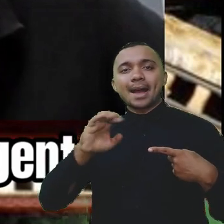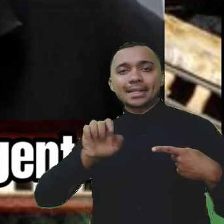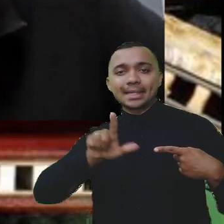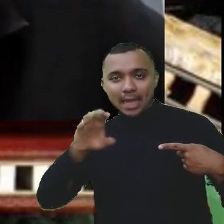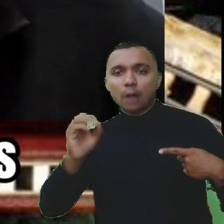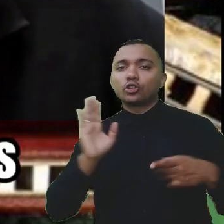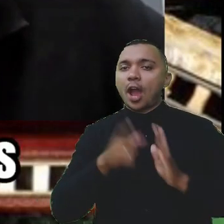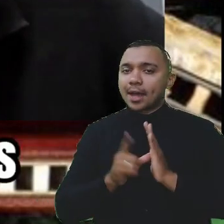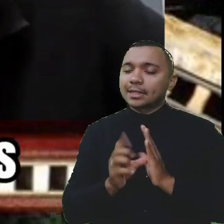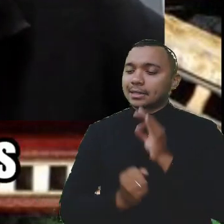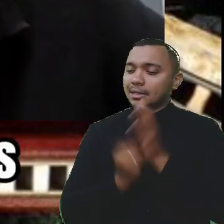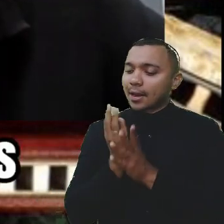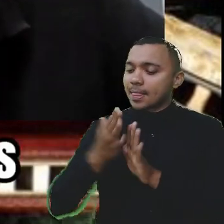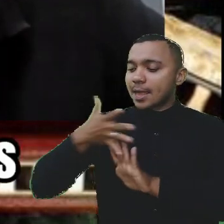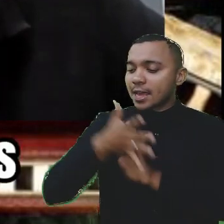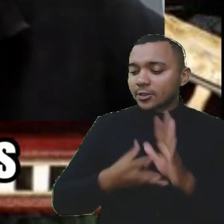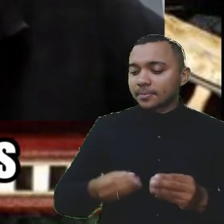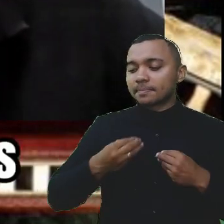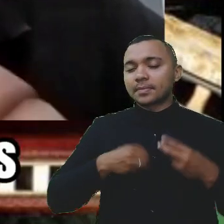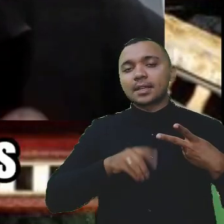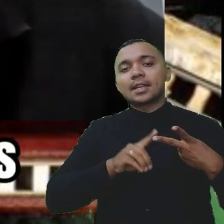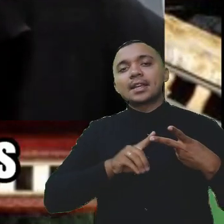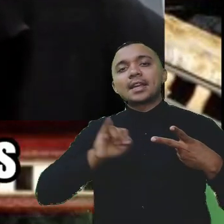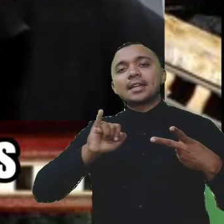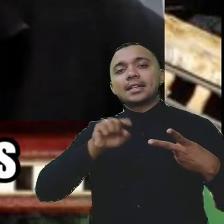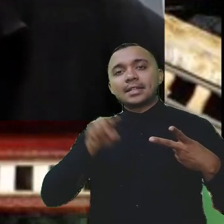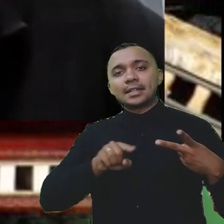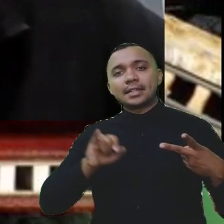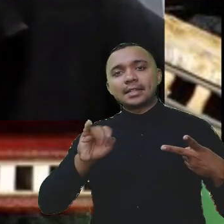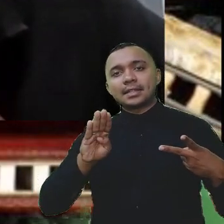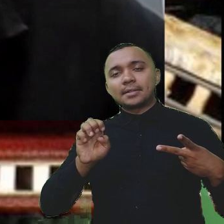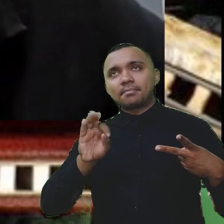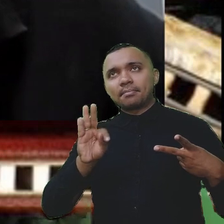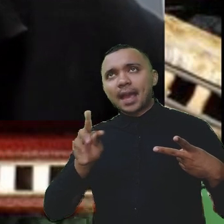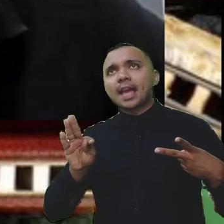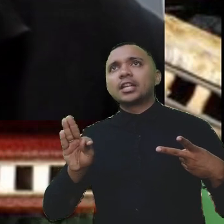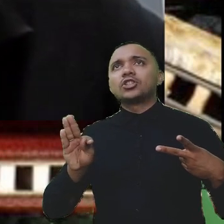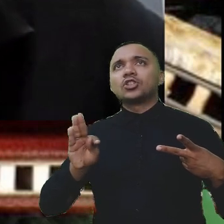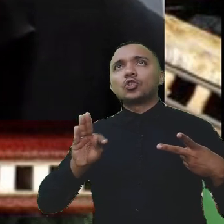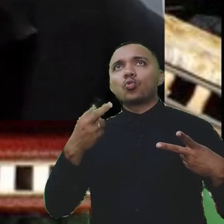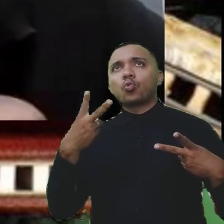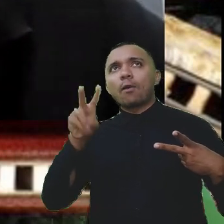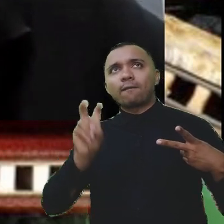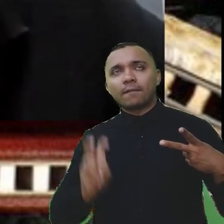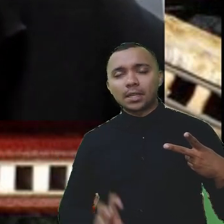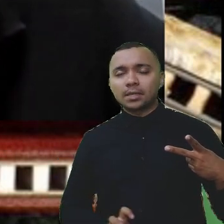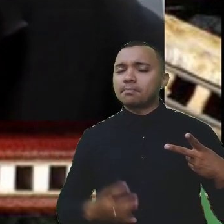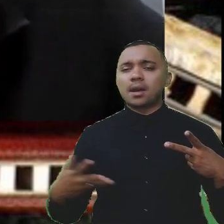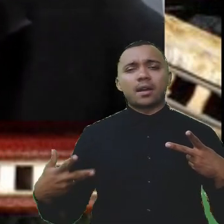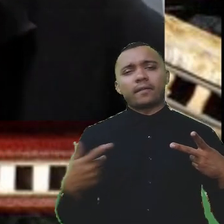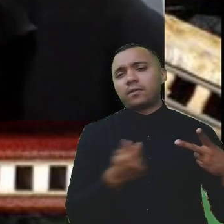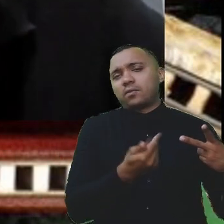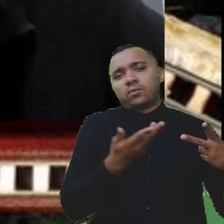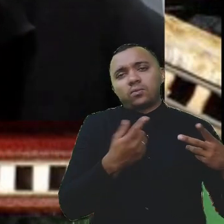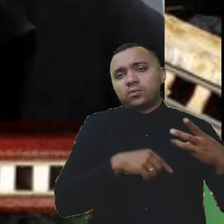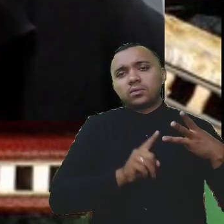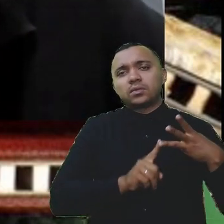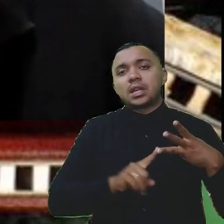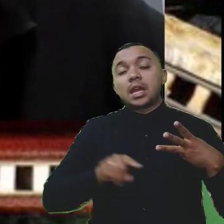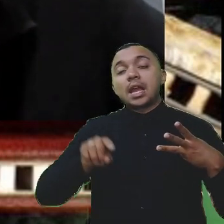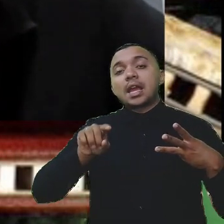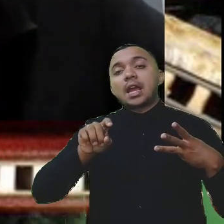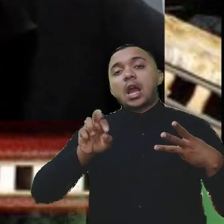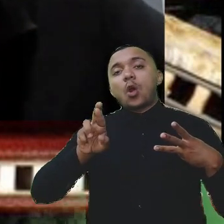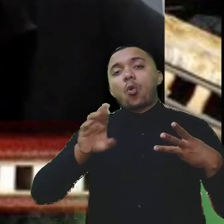para a gente. O Egberto Gismonti escreveu 2 peças, arranjos para gaita e cordas, maravilhoso. Edino